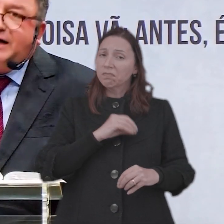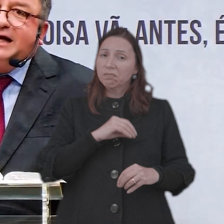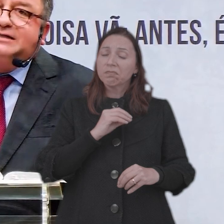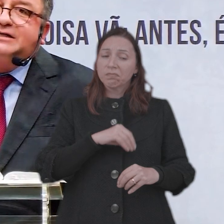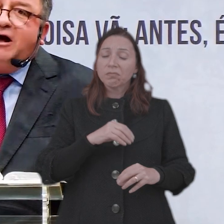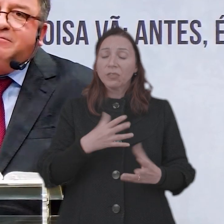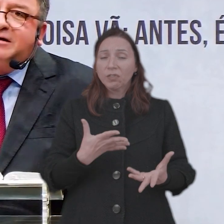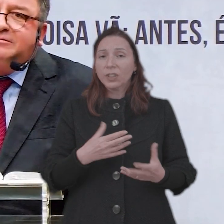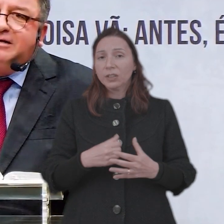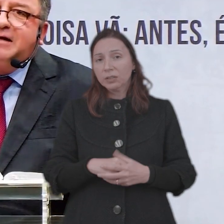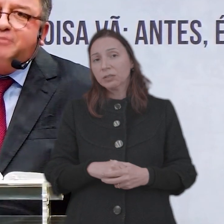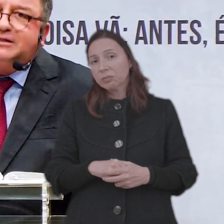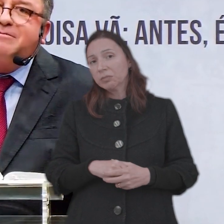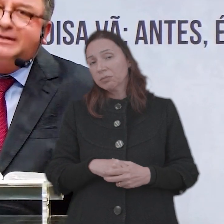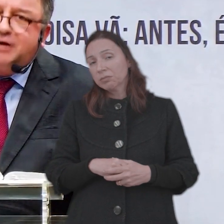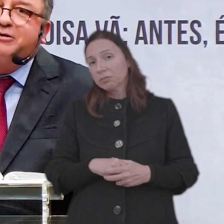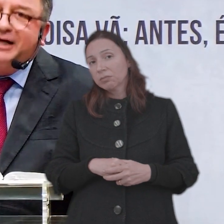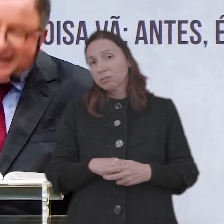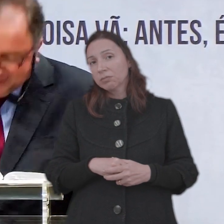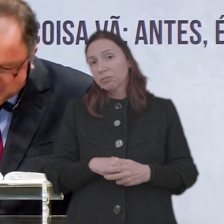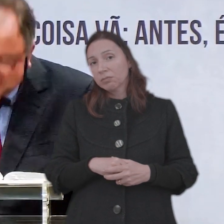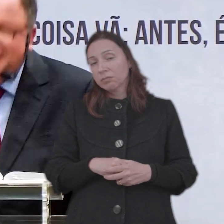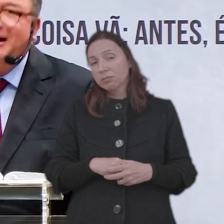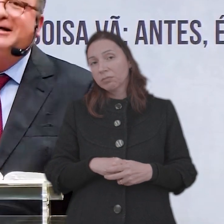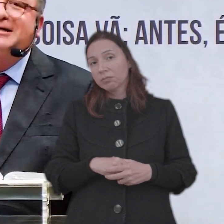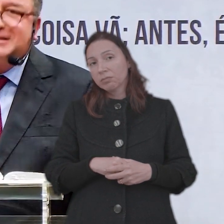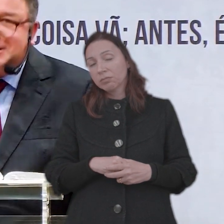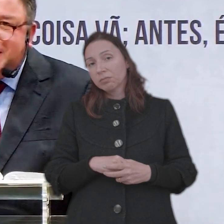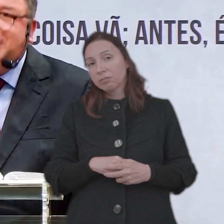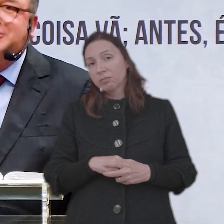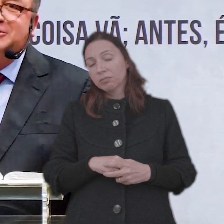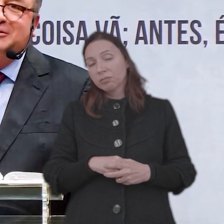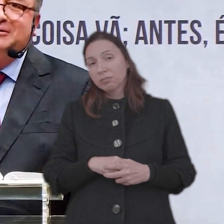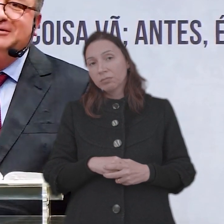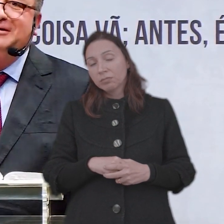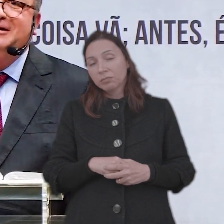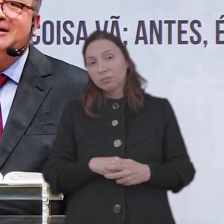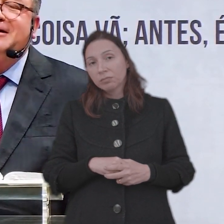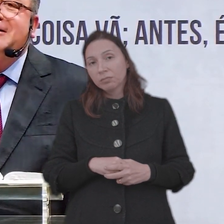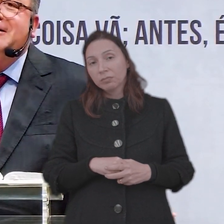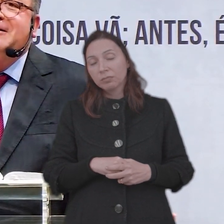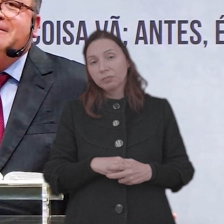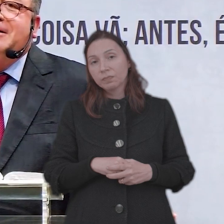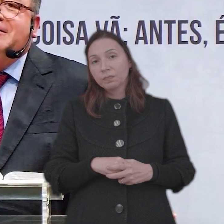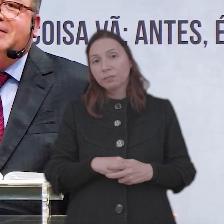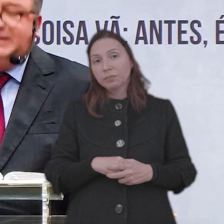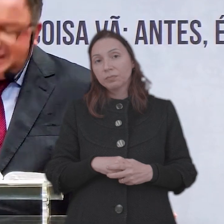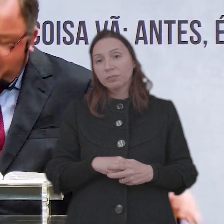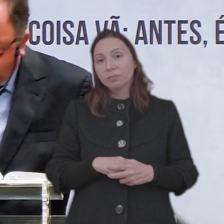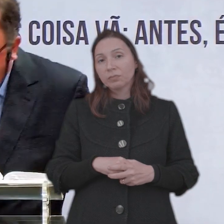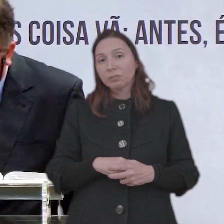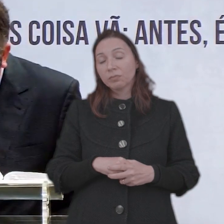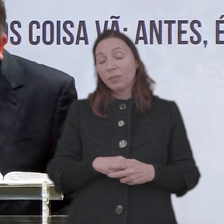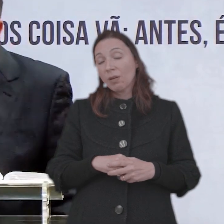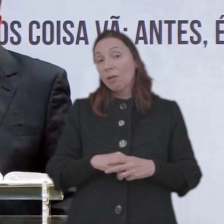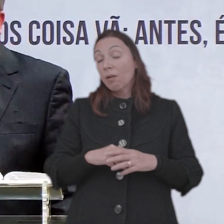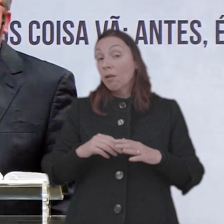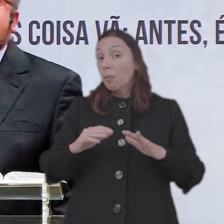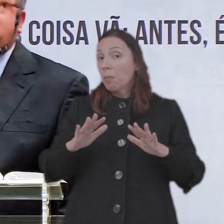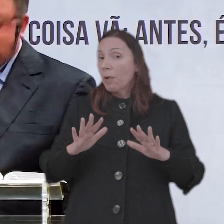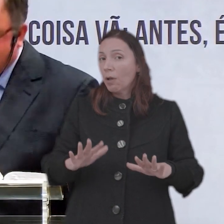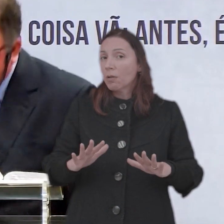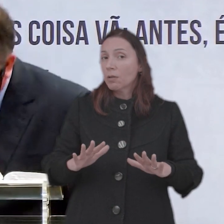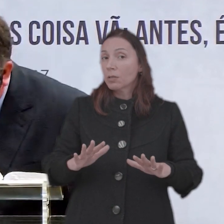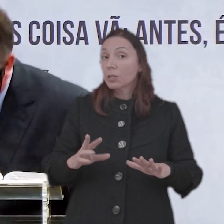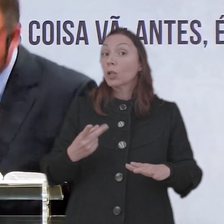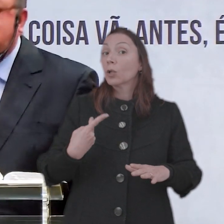Que essa fraqueza de alma, ela pode abater o crente, aqueles que esperam no Senhor. Mas que eu e você, nós